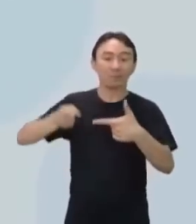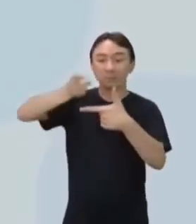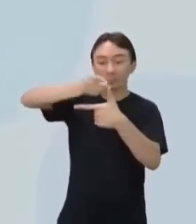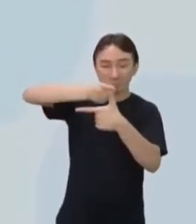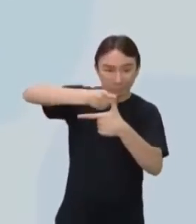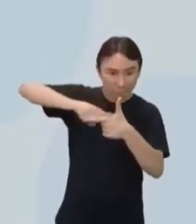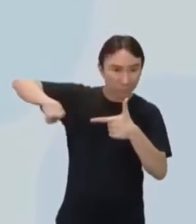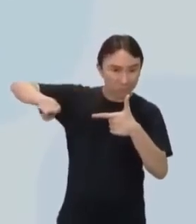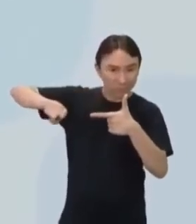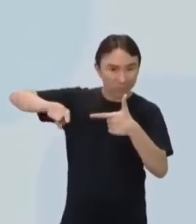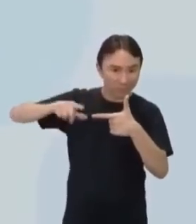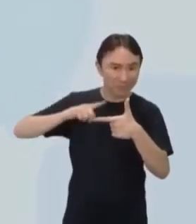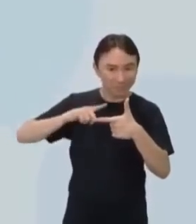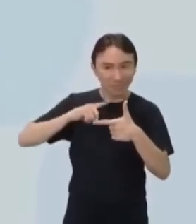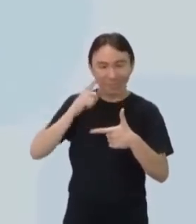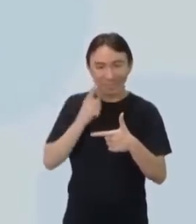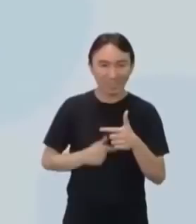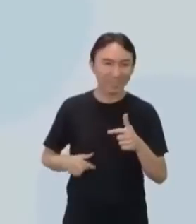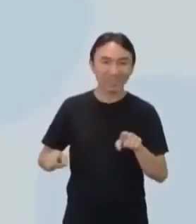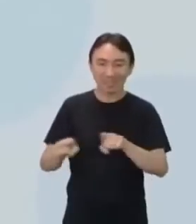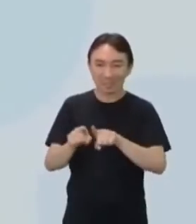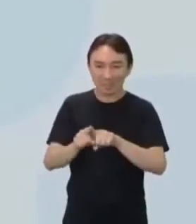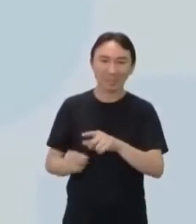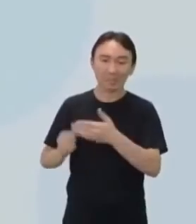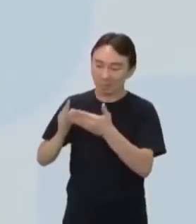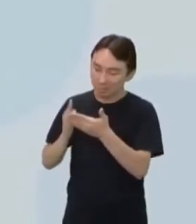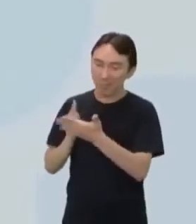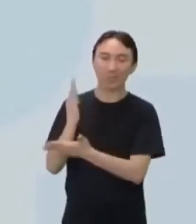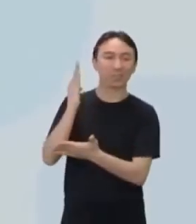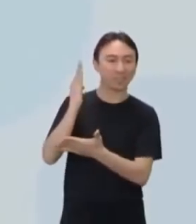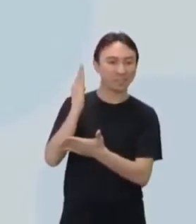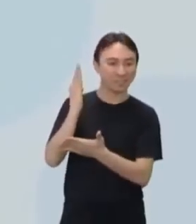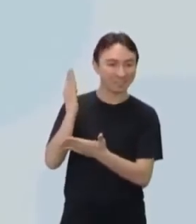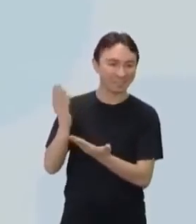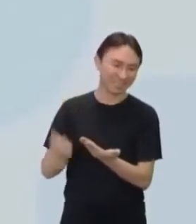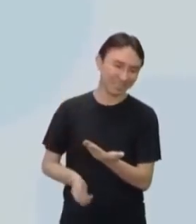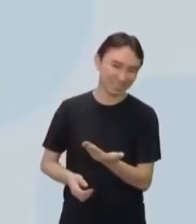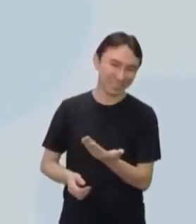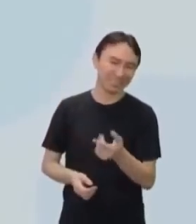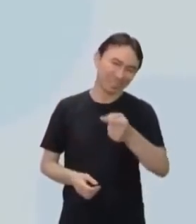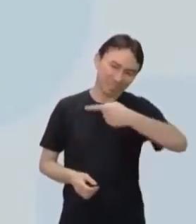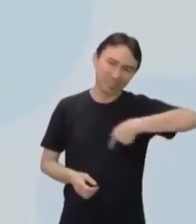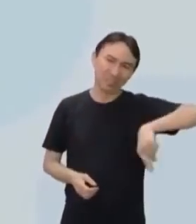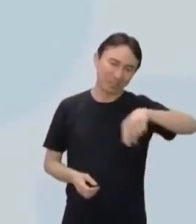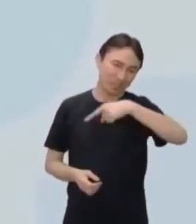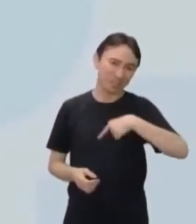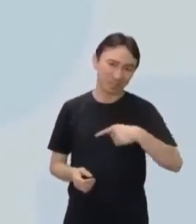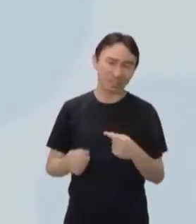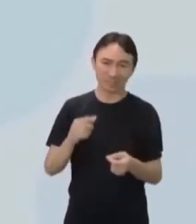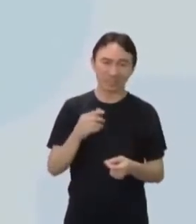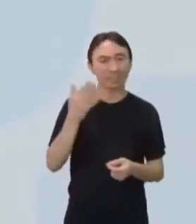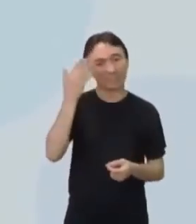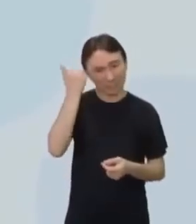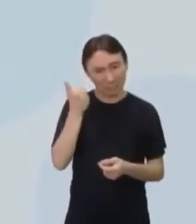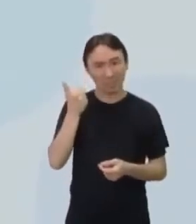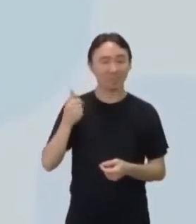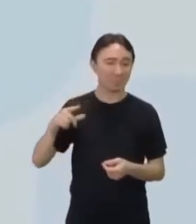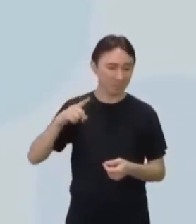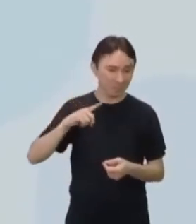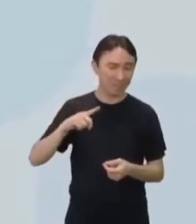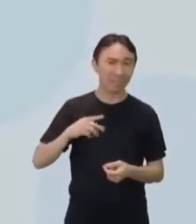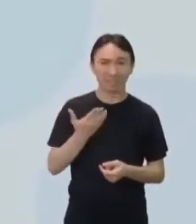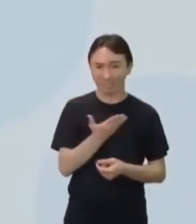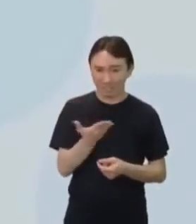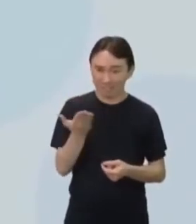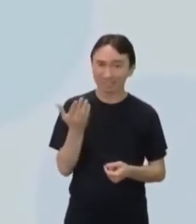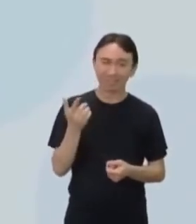junto com a minha taxa de aprovação. Nós, enquanto rede, estamos cientes em relação a esses indicadores de fluxo. A